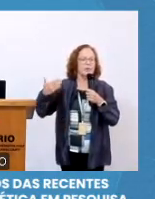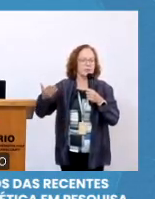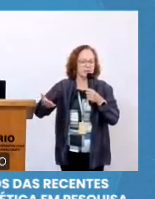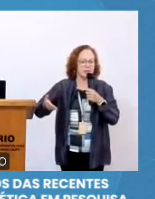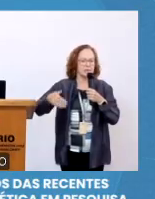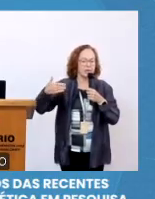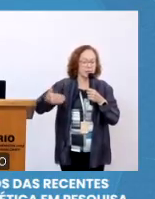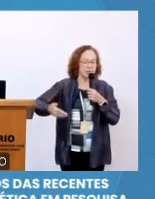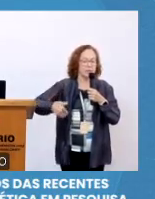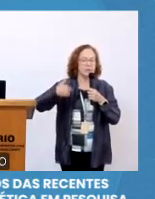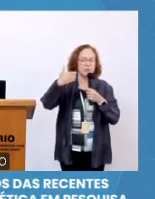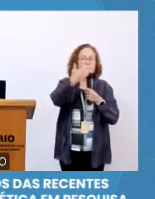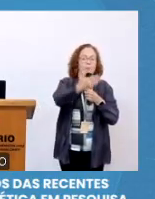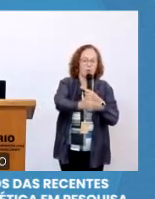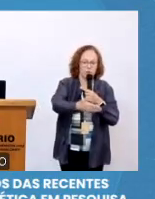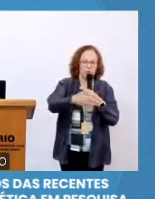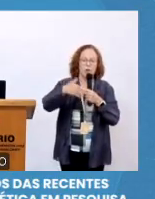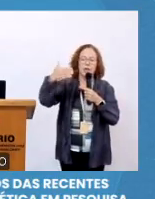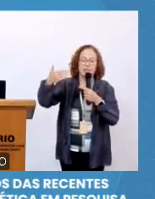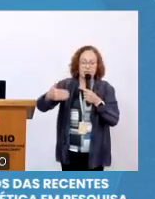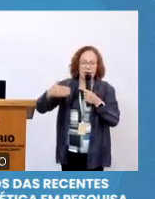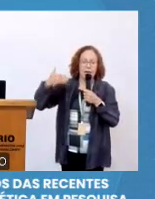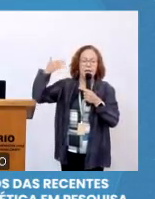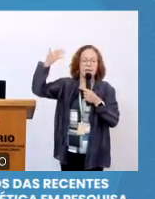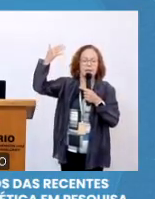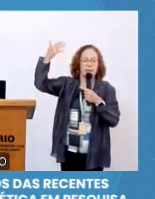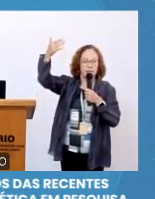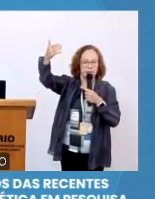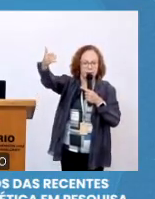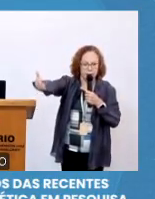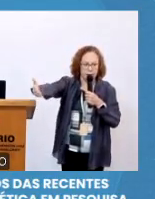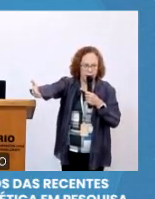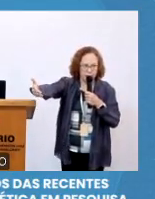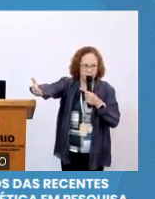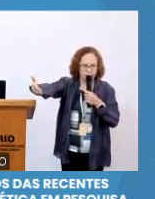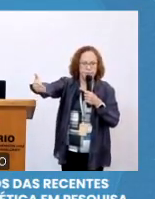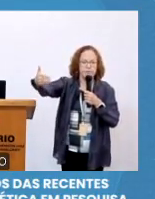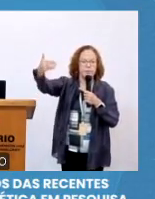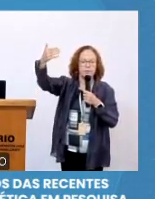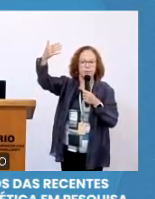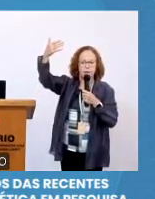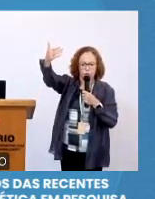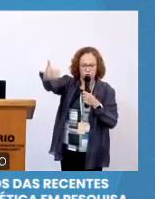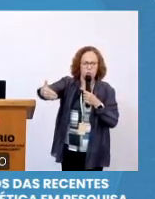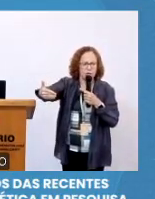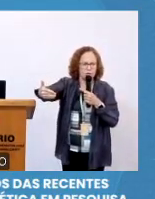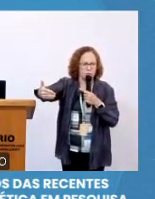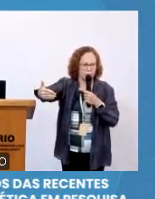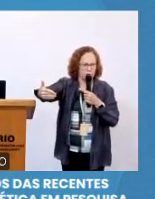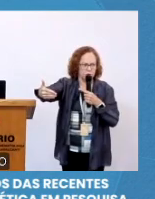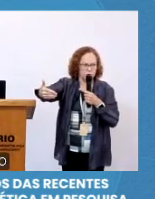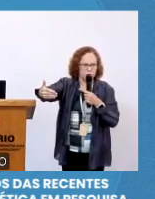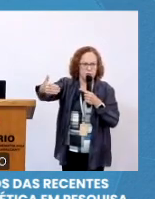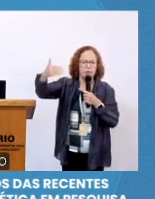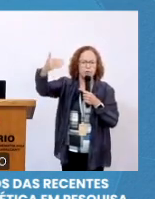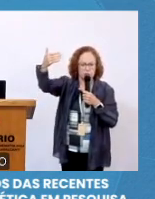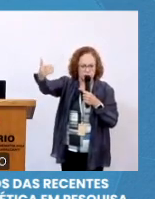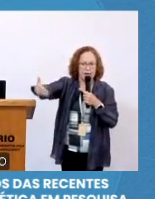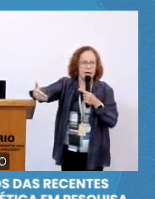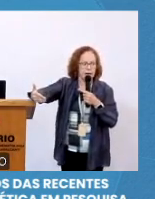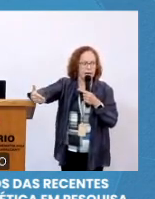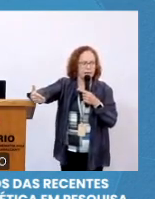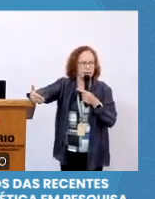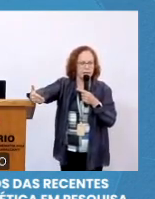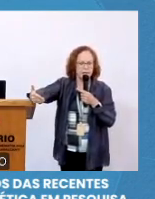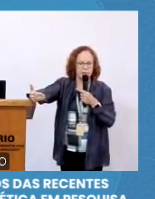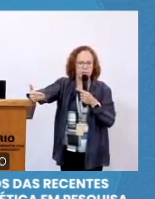com uma representação de apoio já lá no Tribunal Supremo de Justiça, né, onde